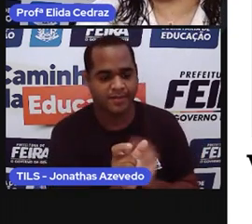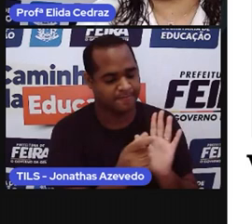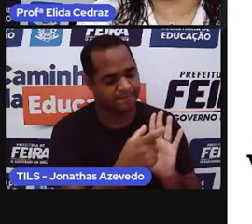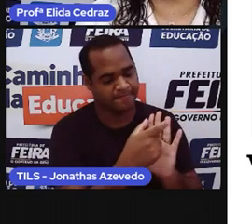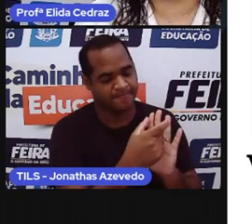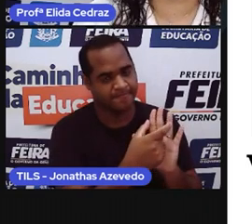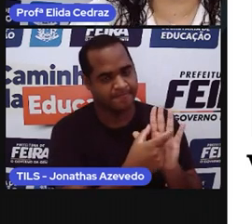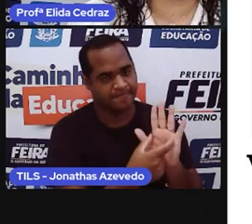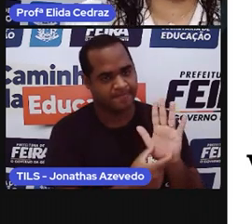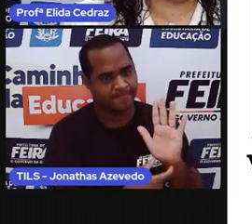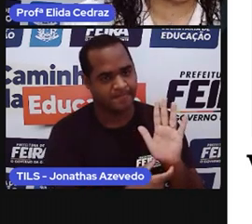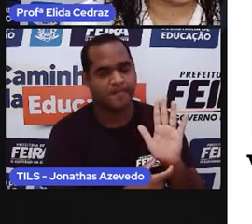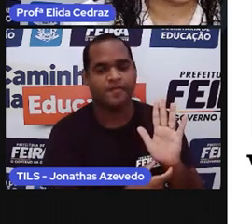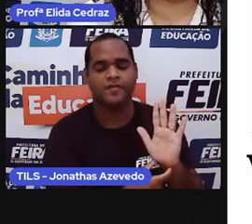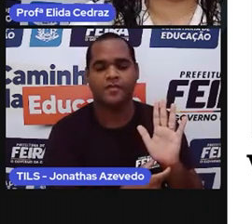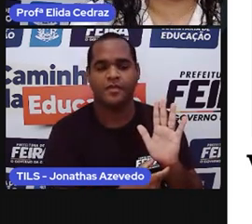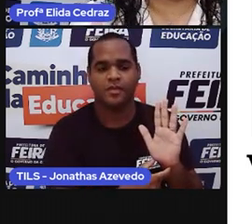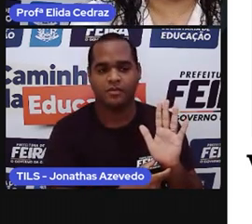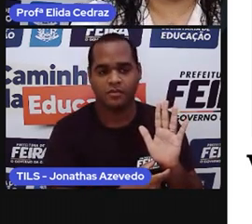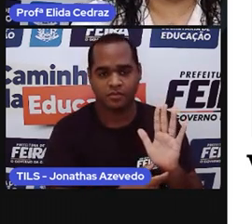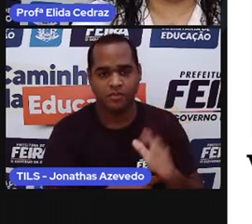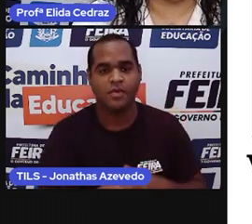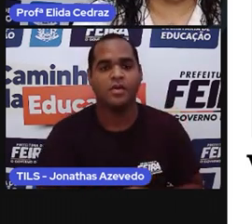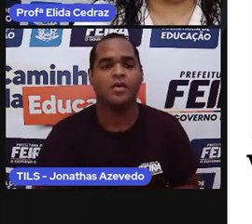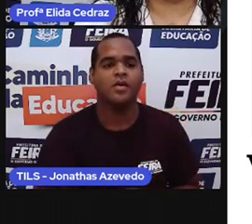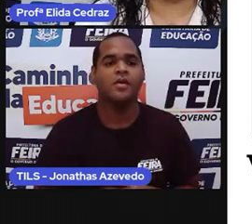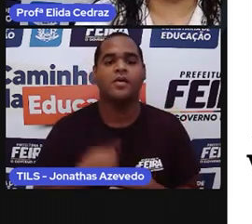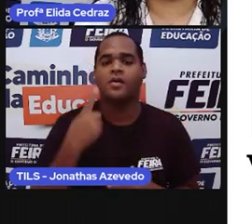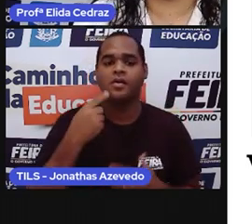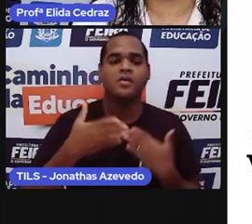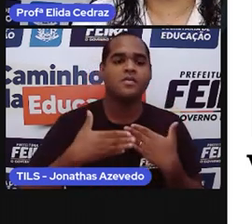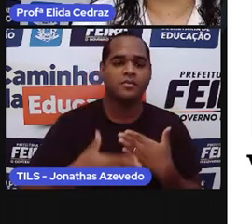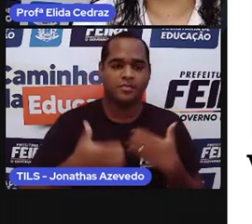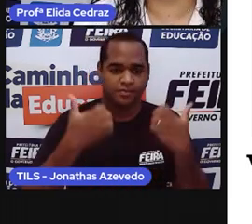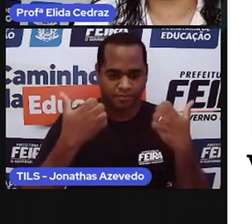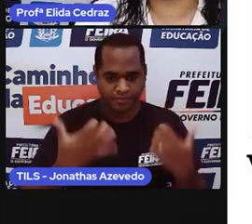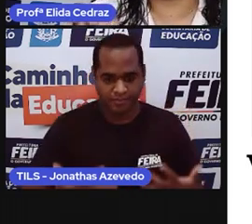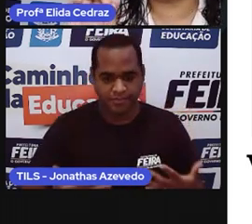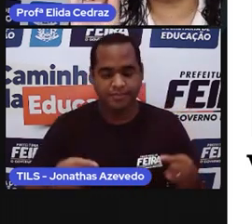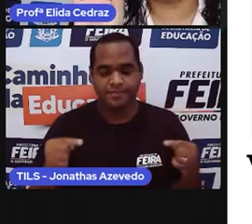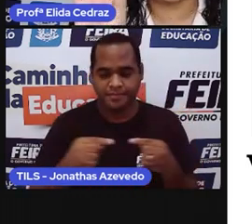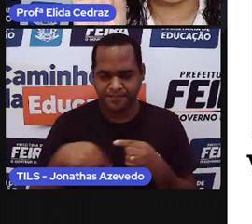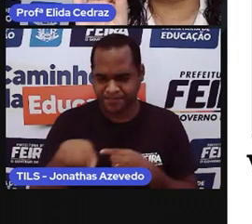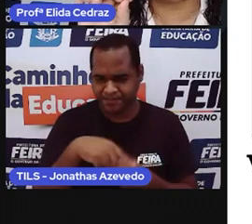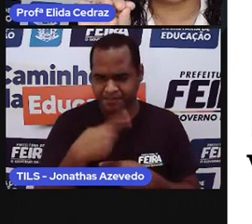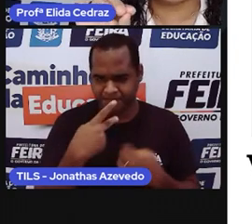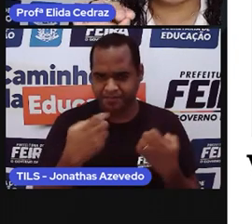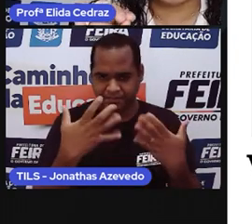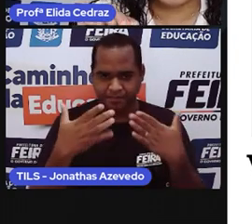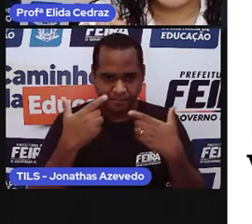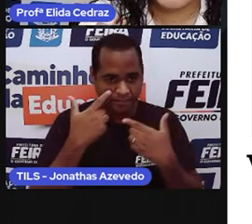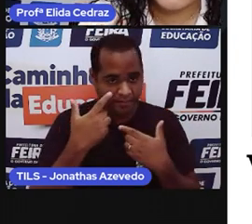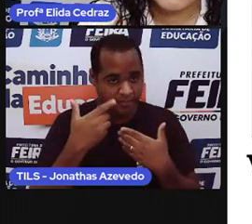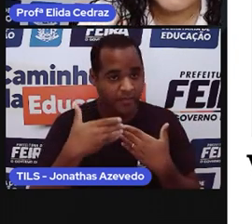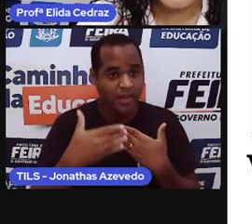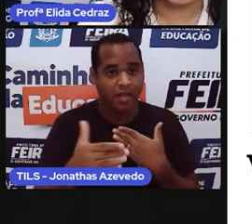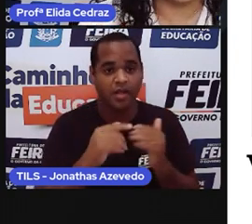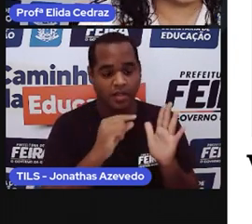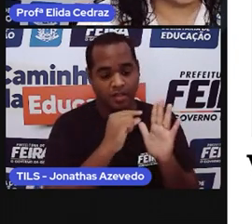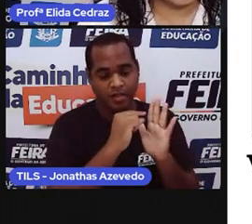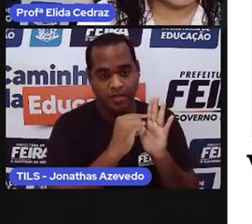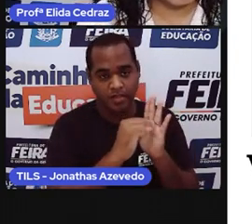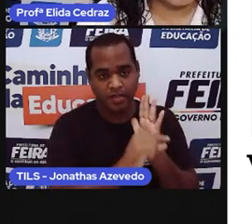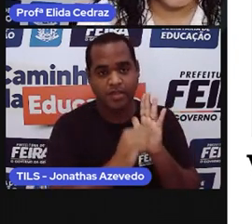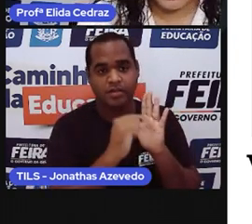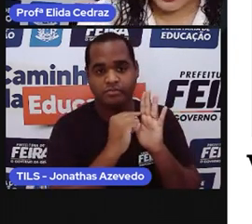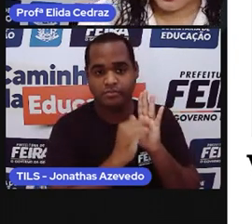Os versos, você vai ver nessa aula, um pouquinho mais à frente, que o verso é cada linha